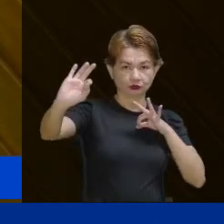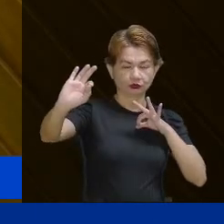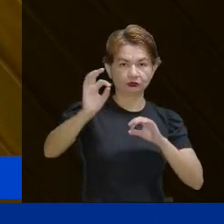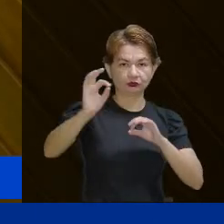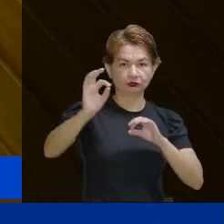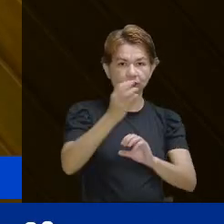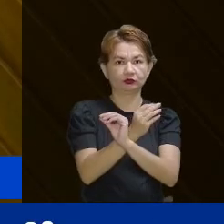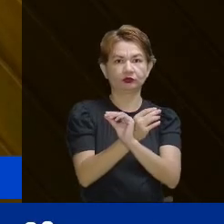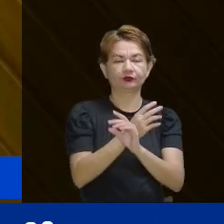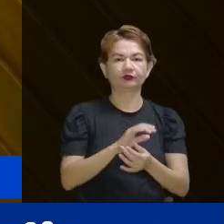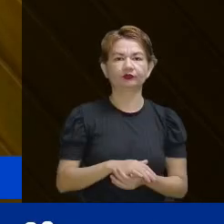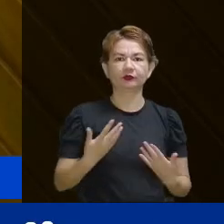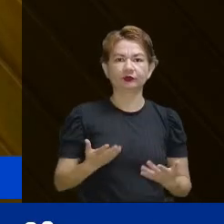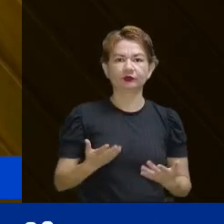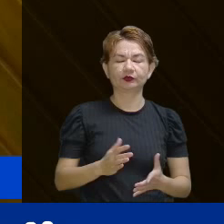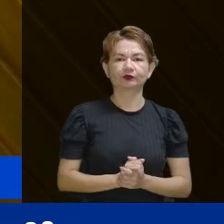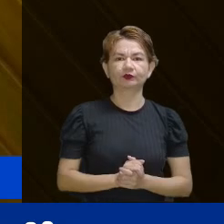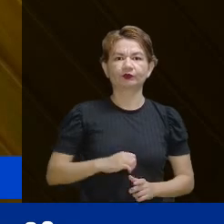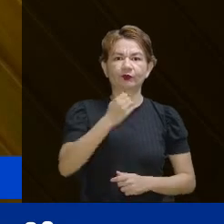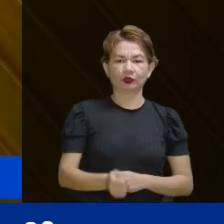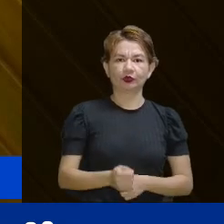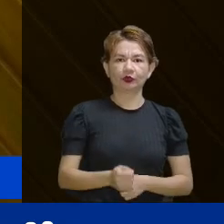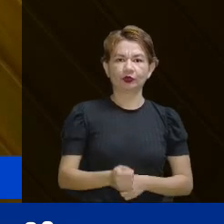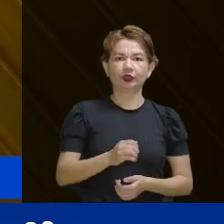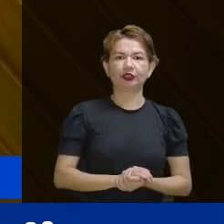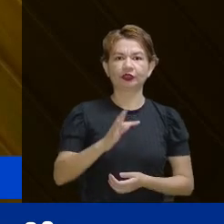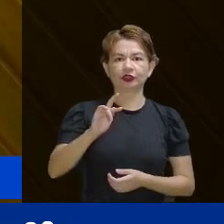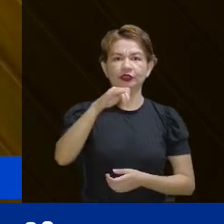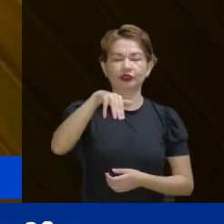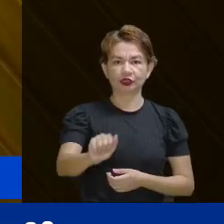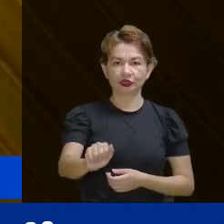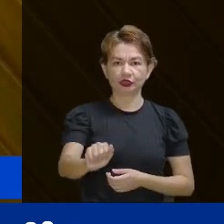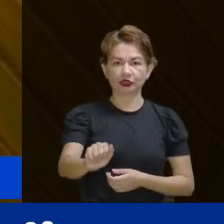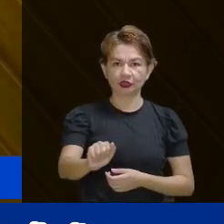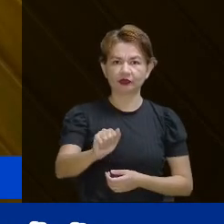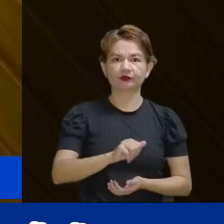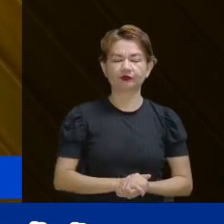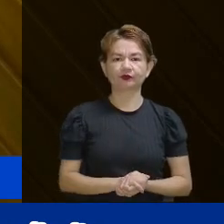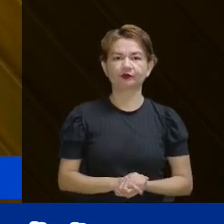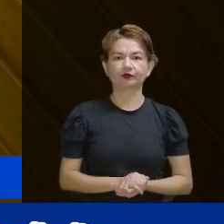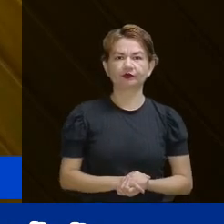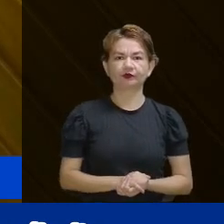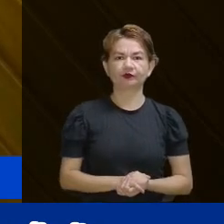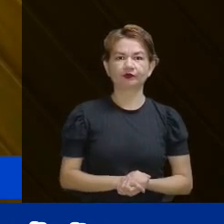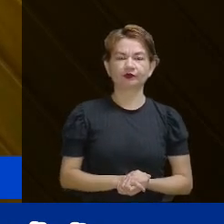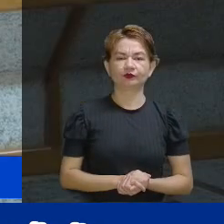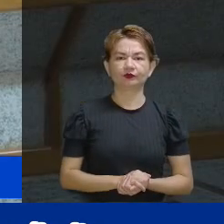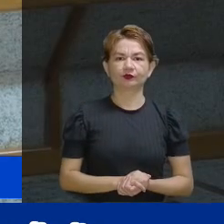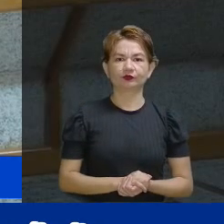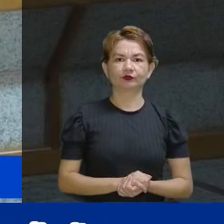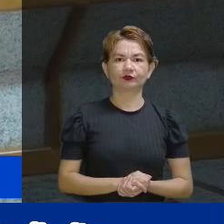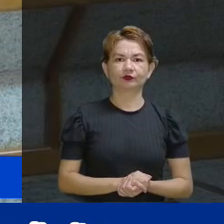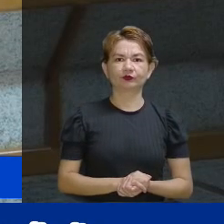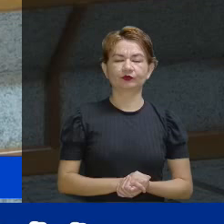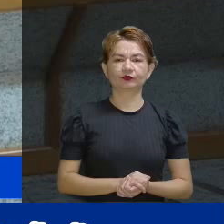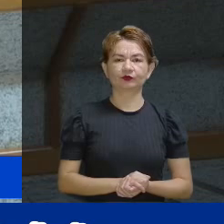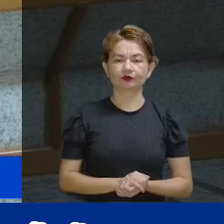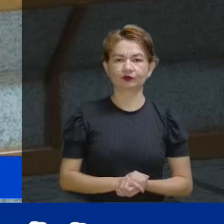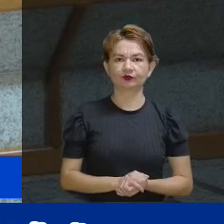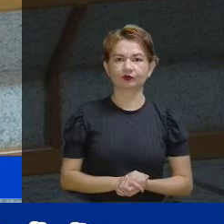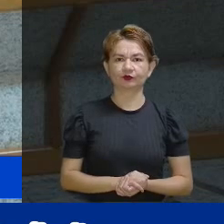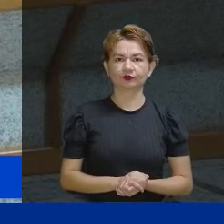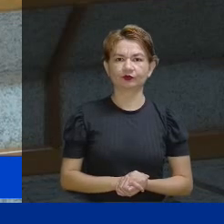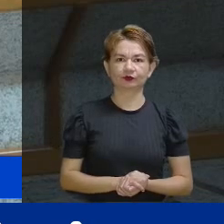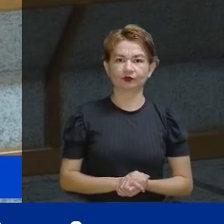videoconferência. A excelentíssima juíza de direito Tina Luísa da Almeida Gomes dos Santos Souza. O excelentíssimo